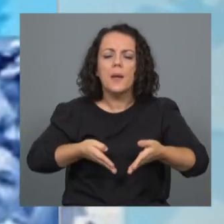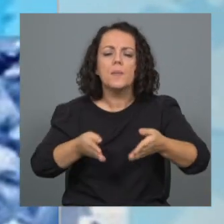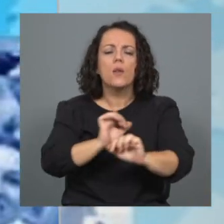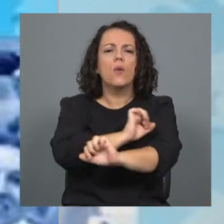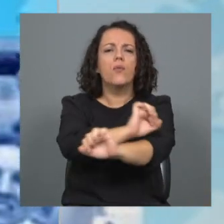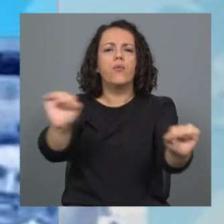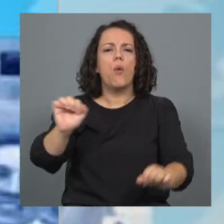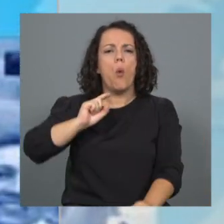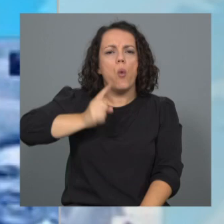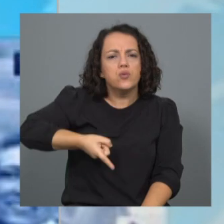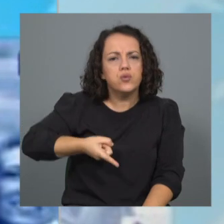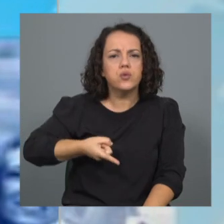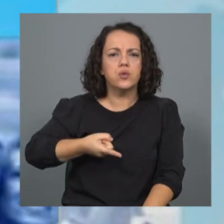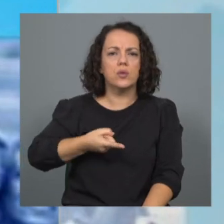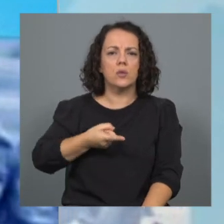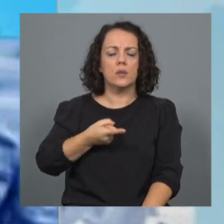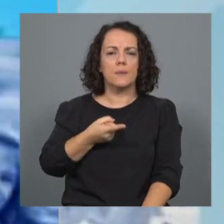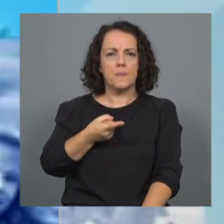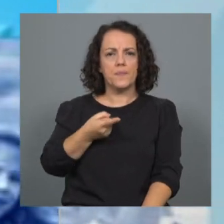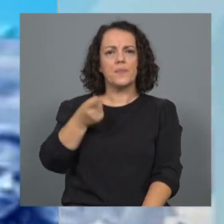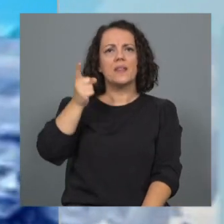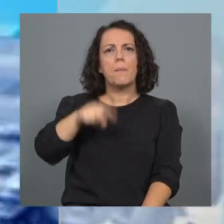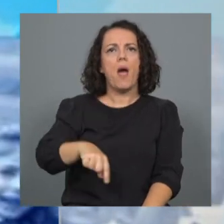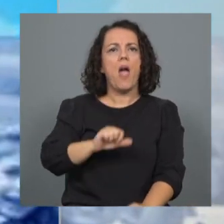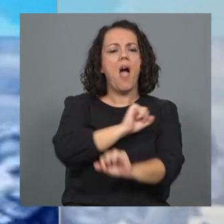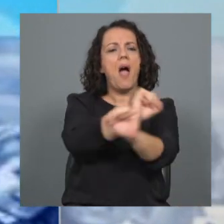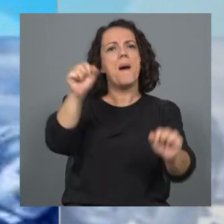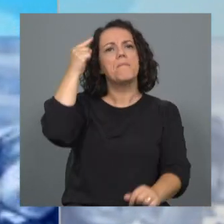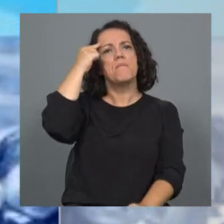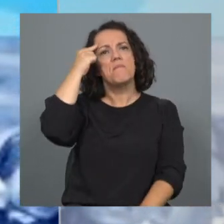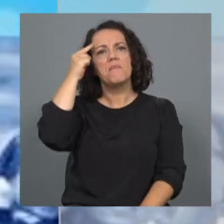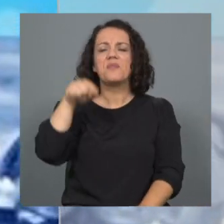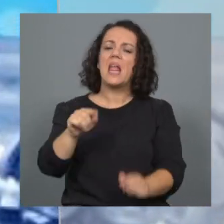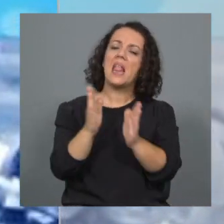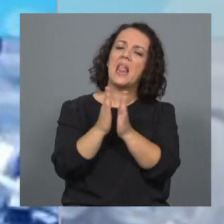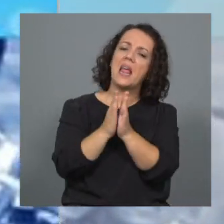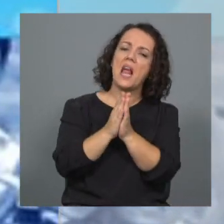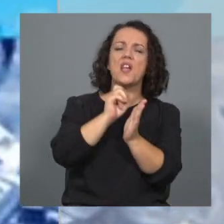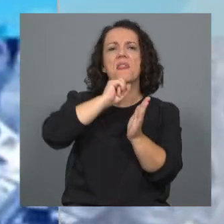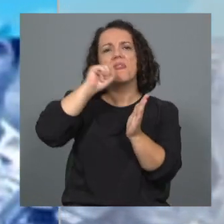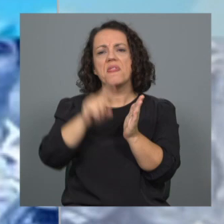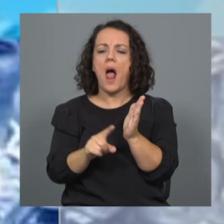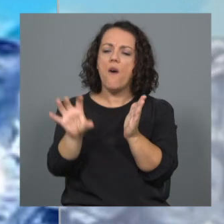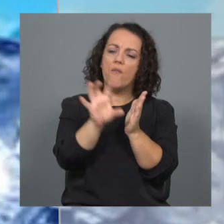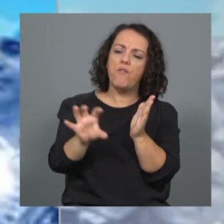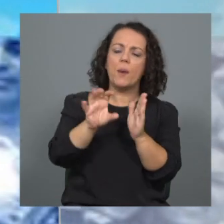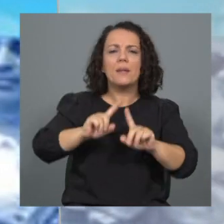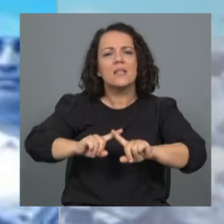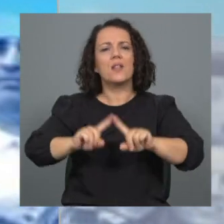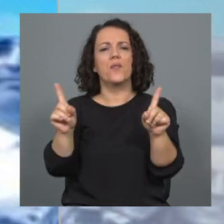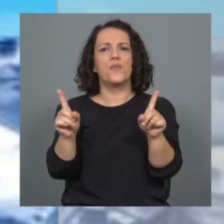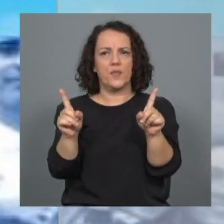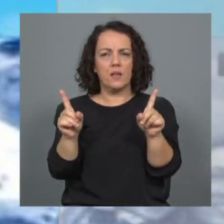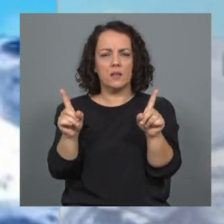partilhar a forma como achava que a Igreja poderia caminhar, de forma diferente. De alguma forma, isso